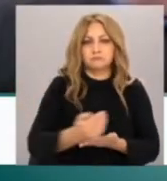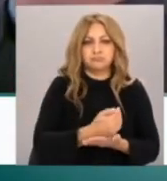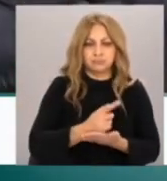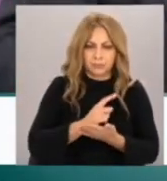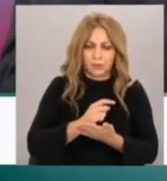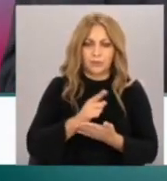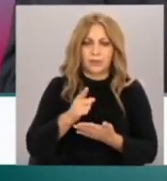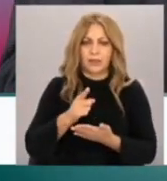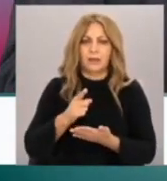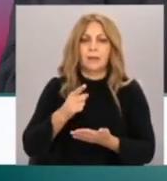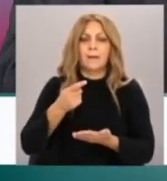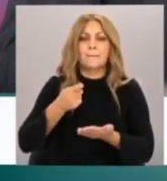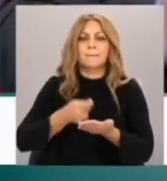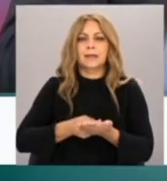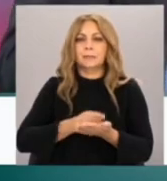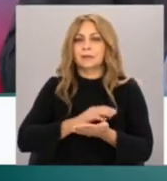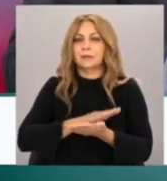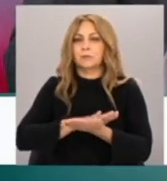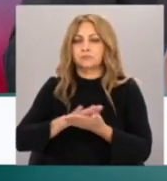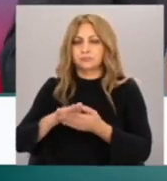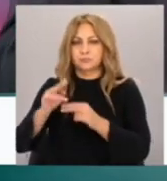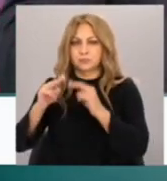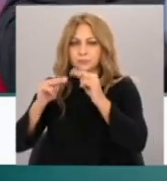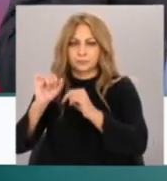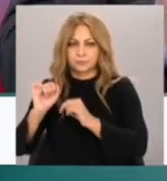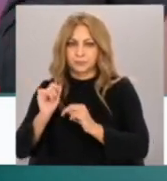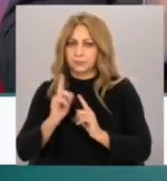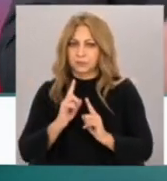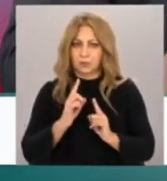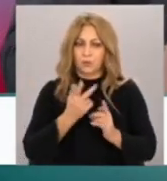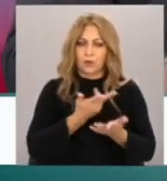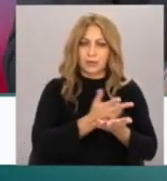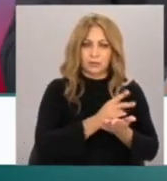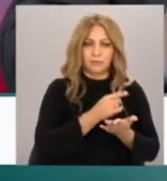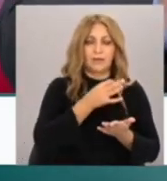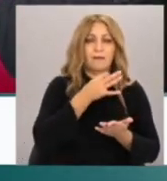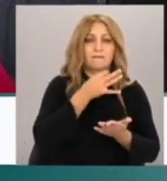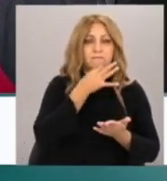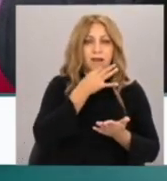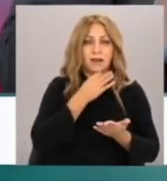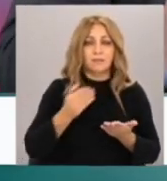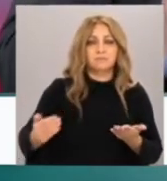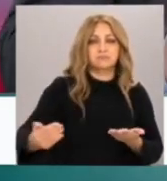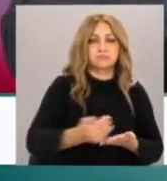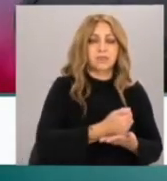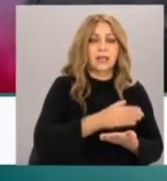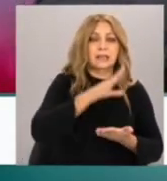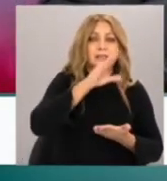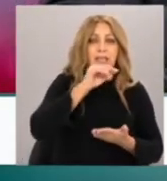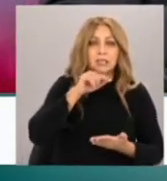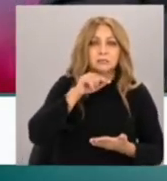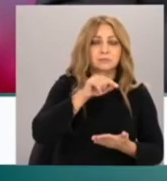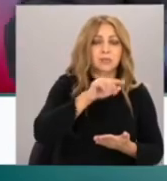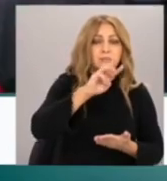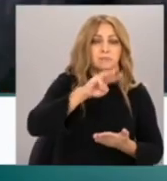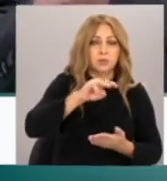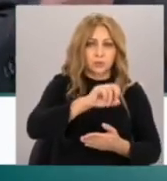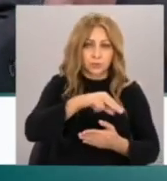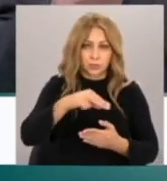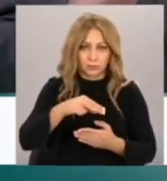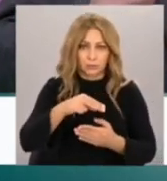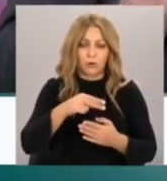de fato táxi com a Taxa única de impostos o livro fala de recuperar 10 Bom dia Euro contas por baixo da comissão europeia